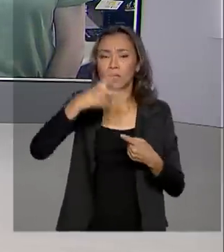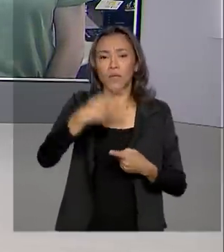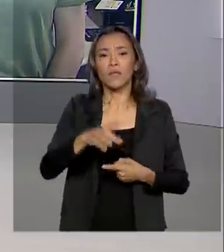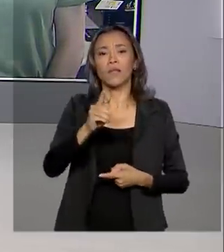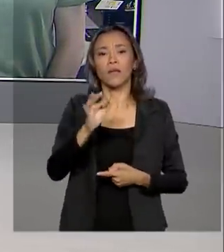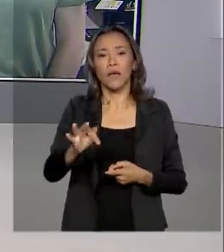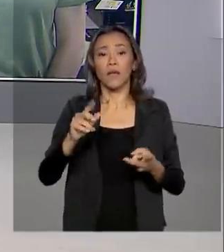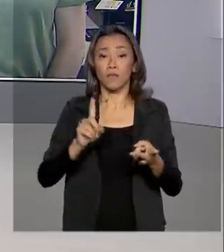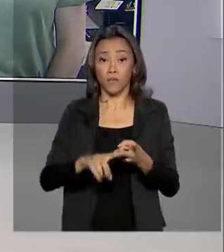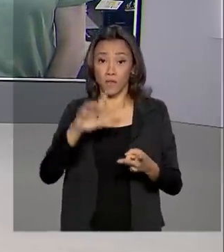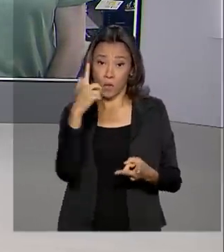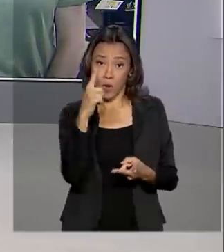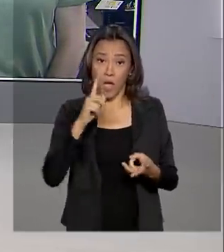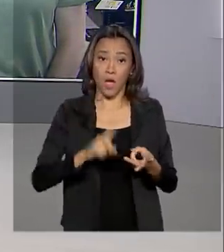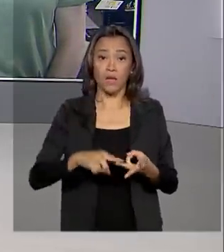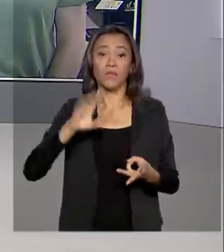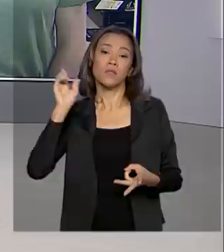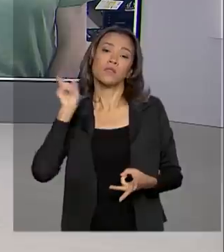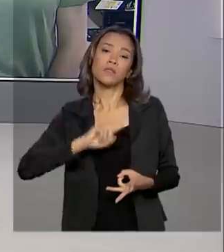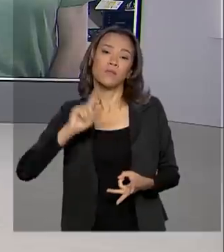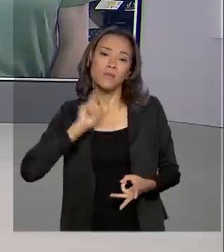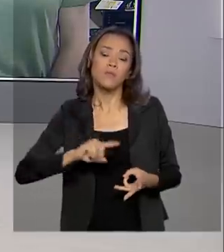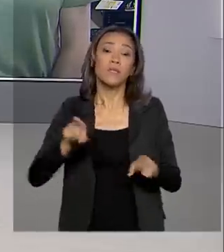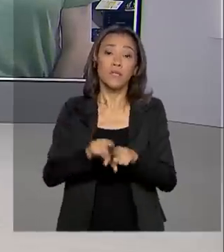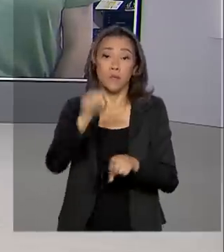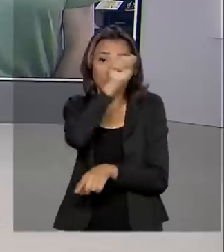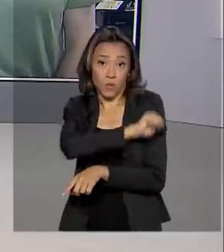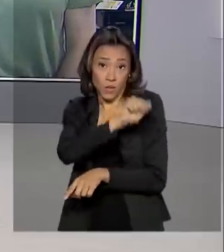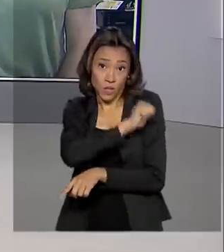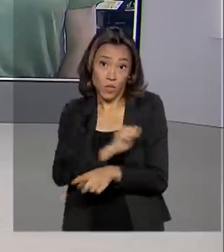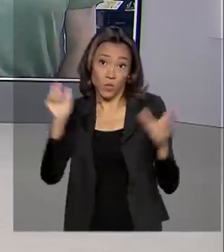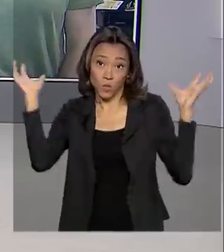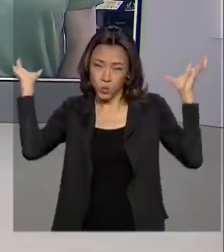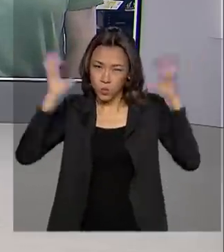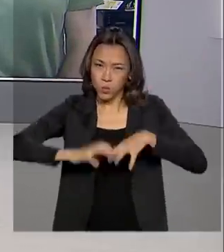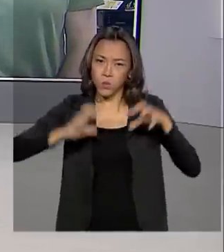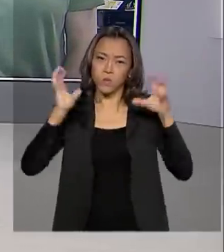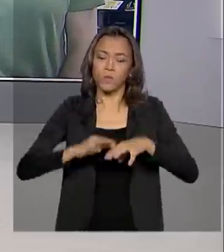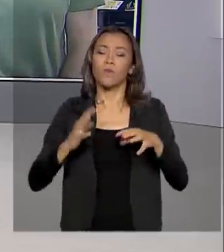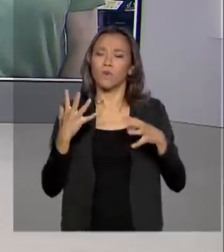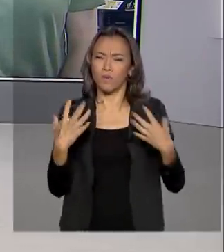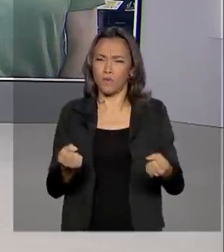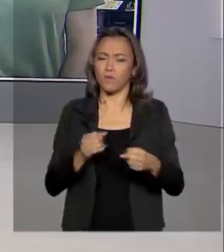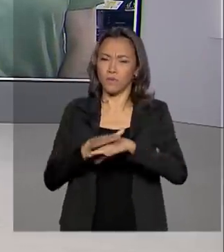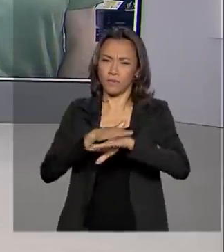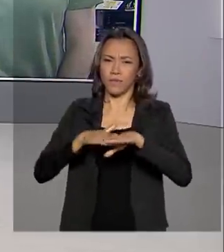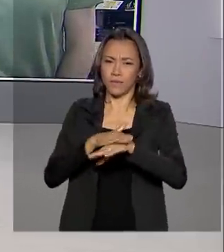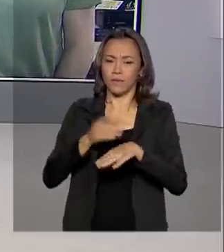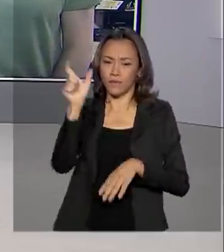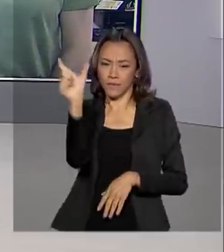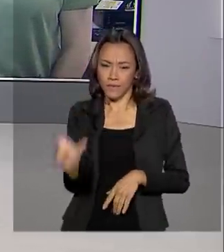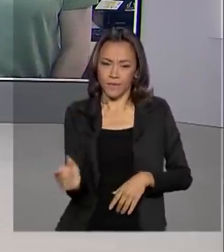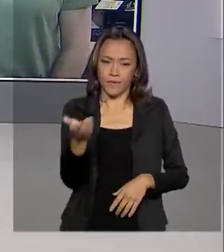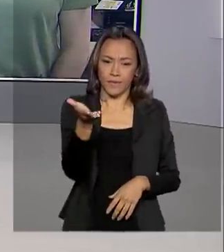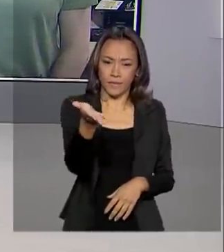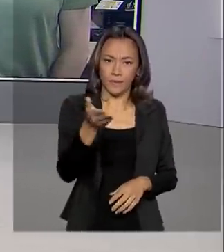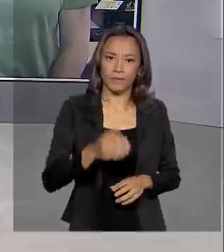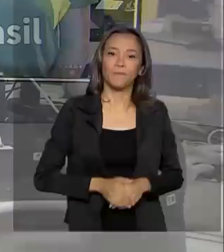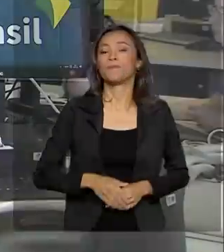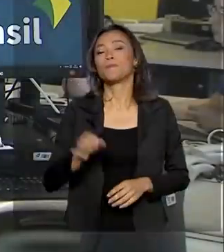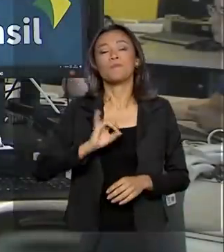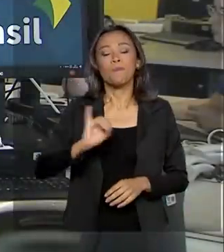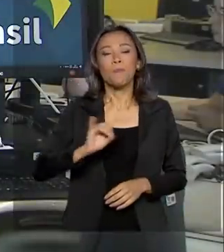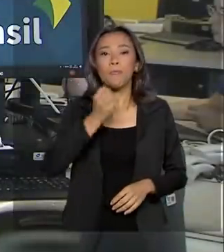e rio de janeiro é pra lá que vamos então conversar com alessandra largo alessandra bom dia olá renata bom